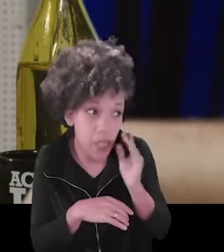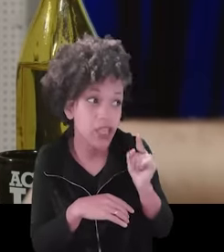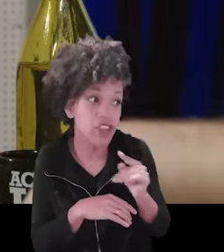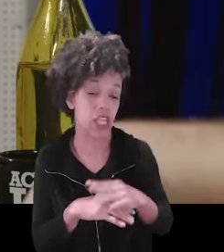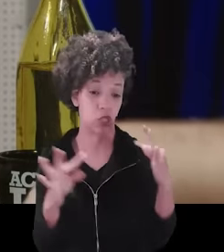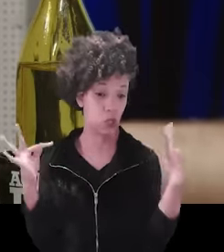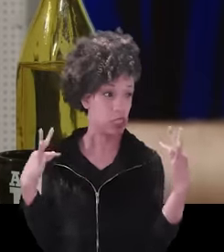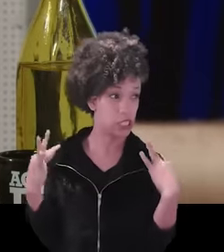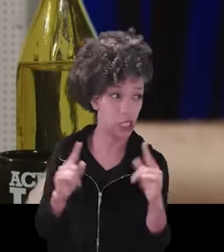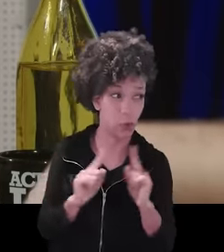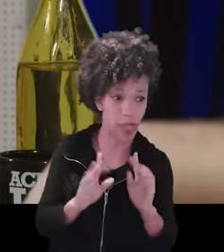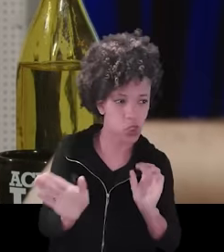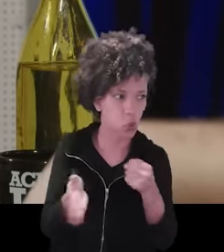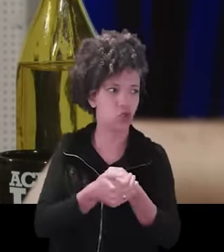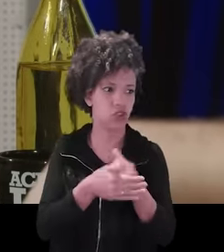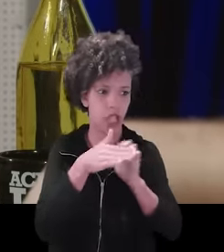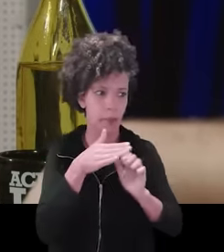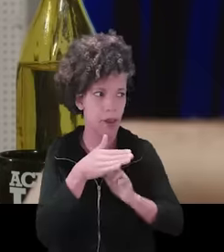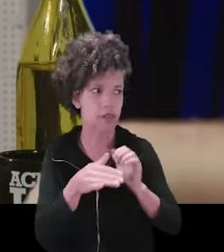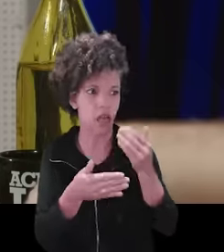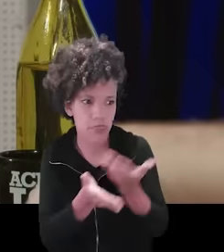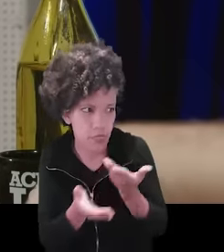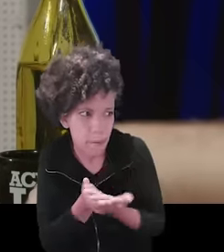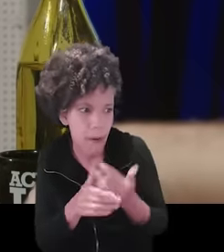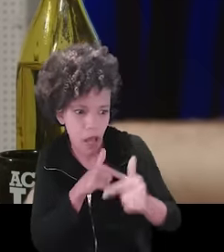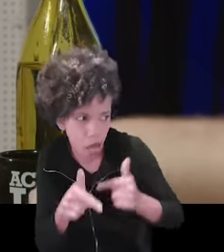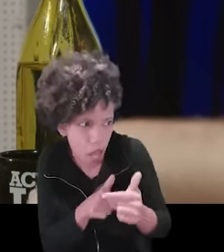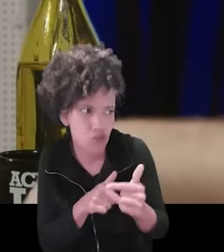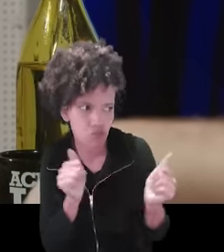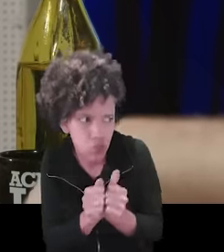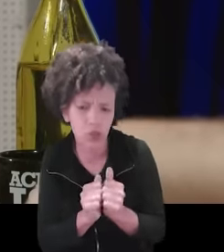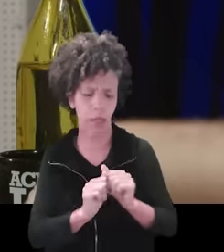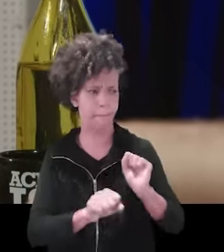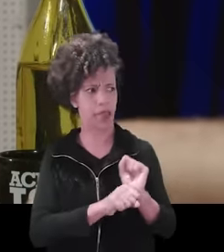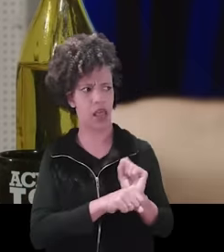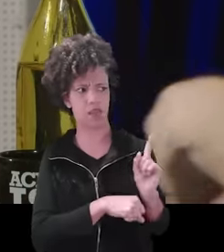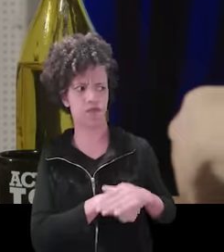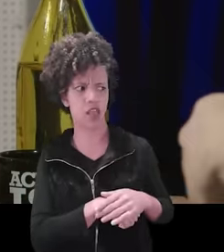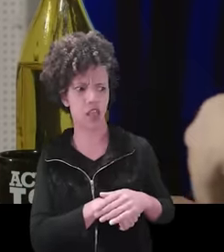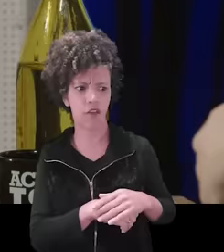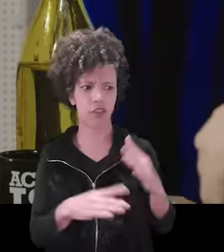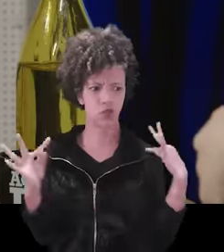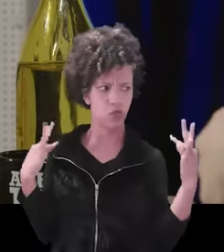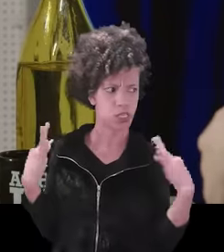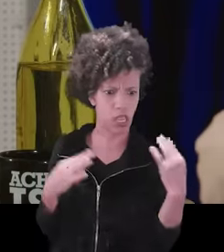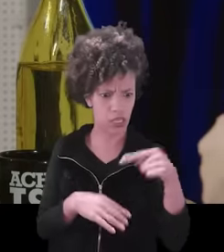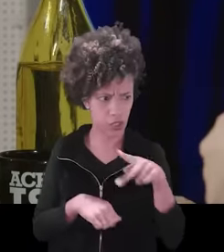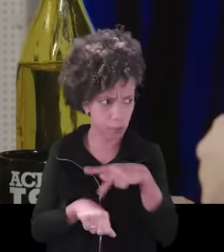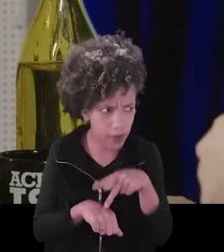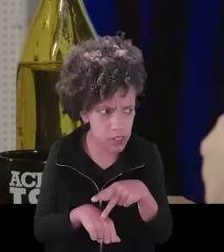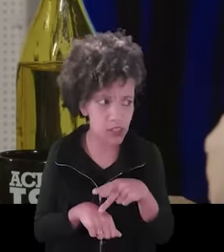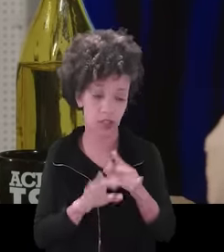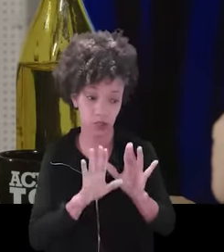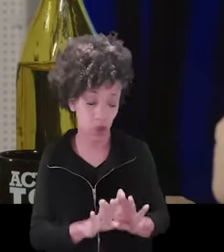souberem que você tá indo de turista aí que você vai trabalhar com a empresa eles vão achar legal porque pede aí Maurício você tá vindo aqui no meu País turnês tá